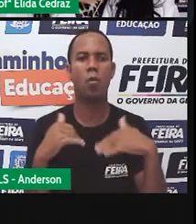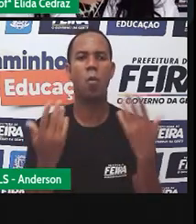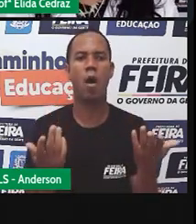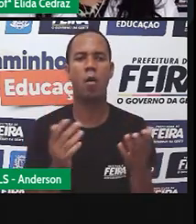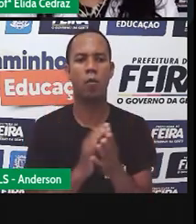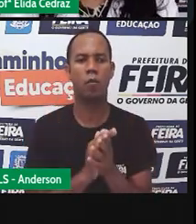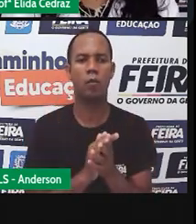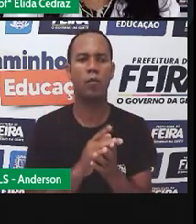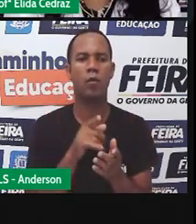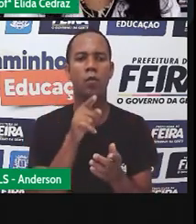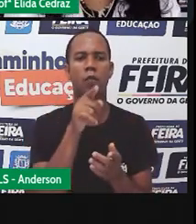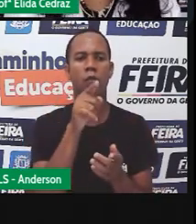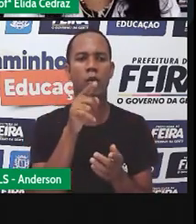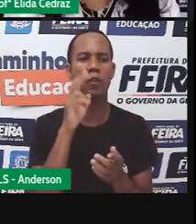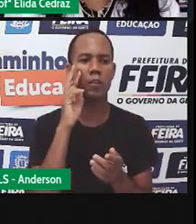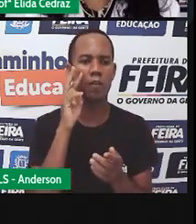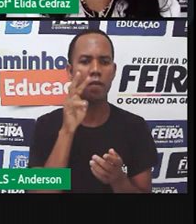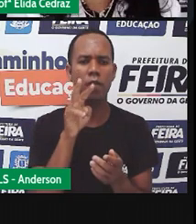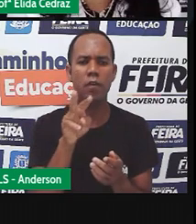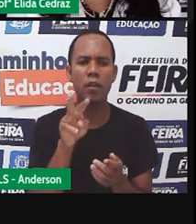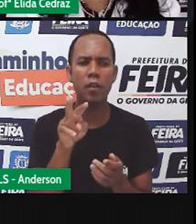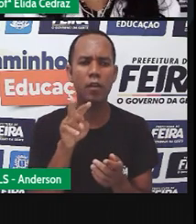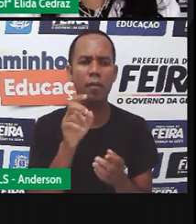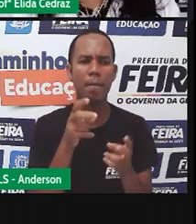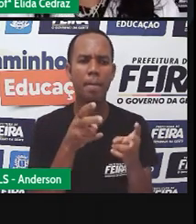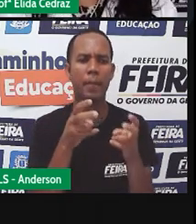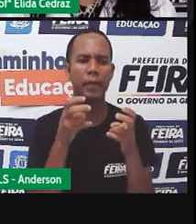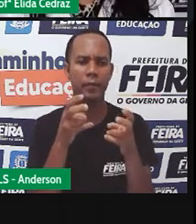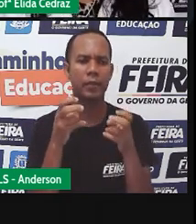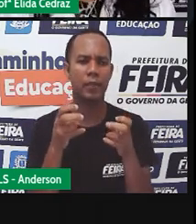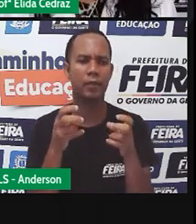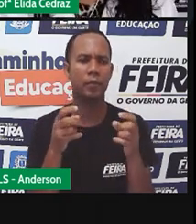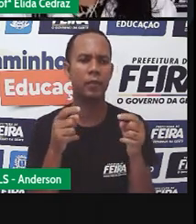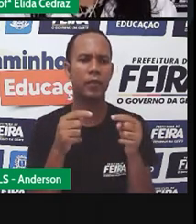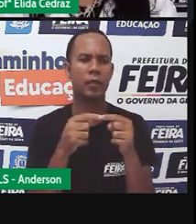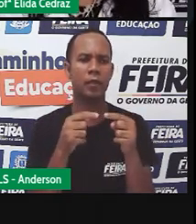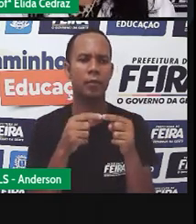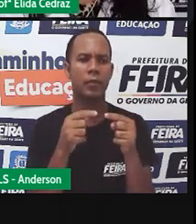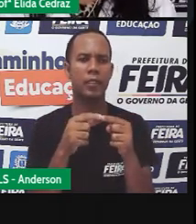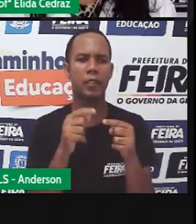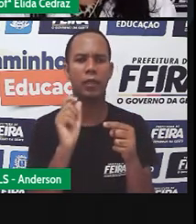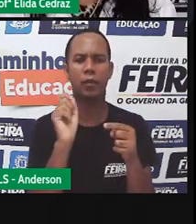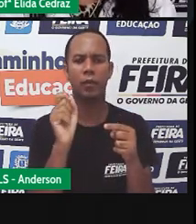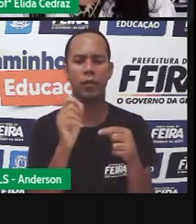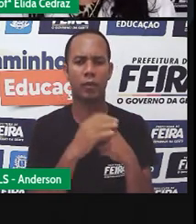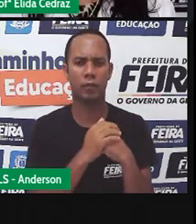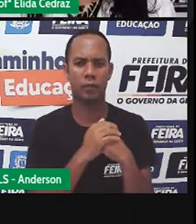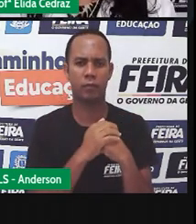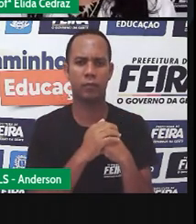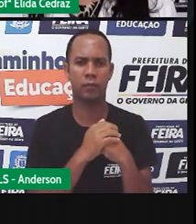que você verifica, que você identifica nesses dois objetos?